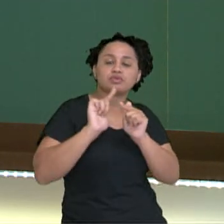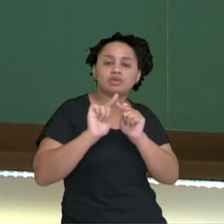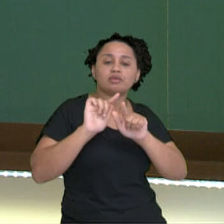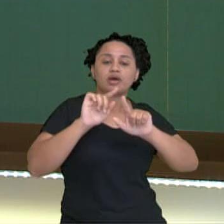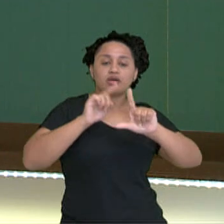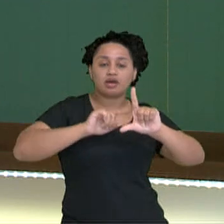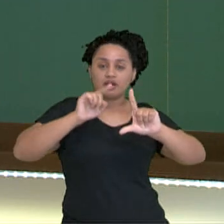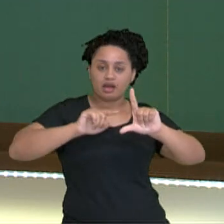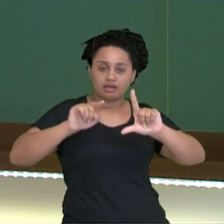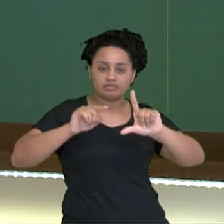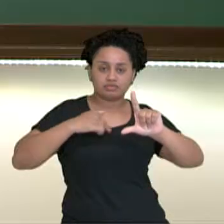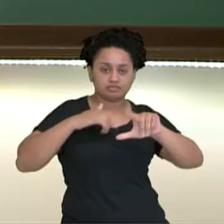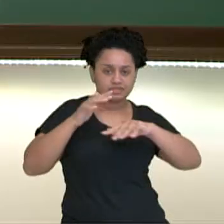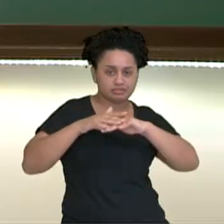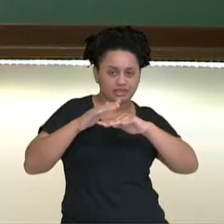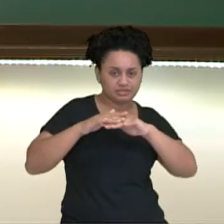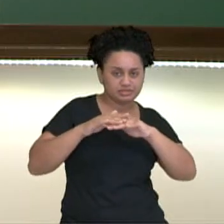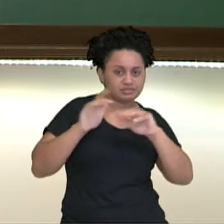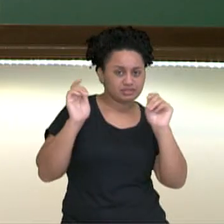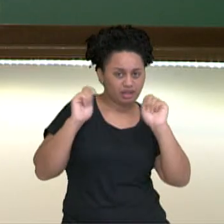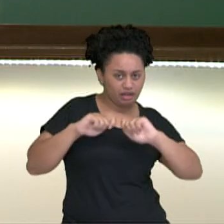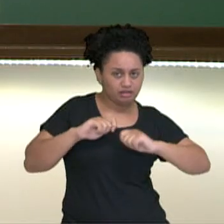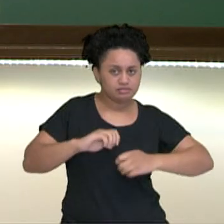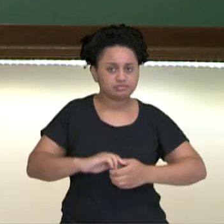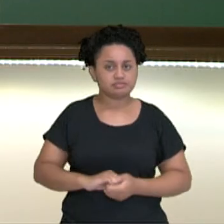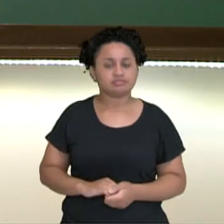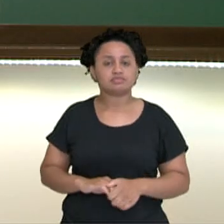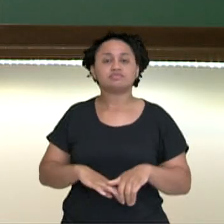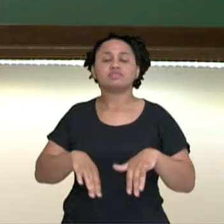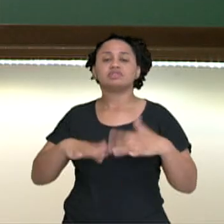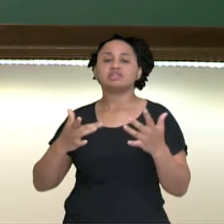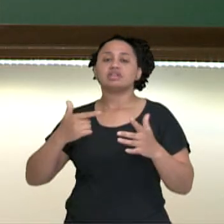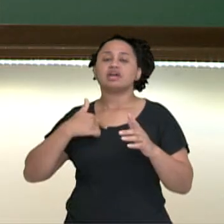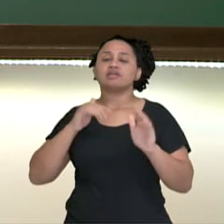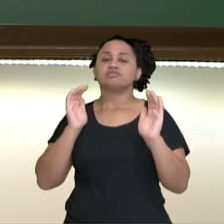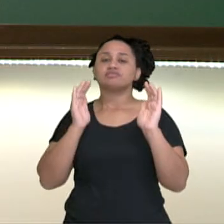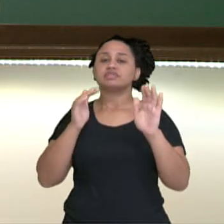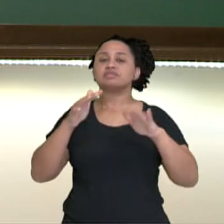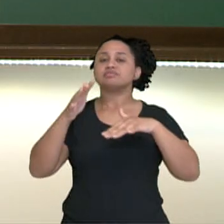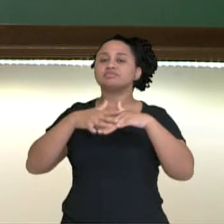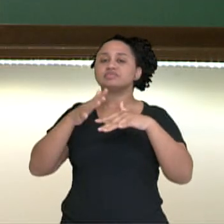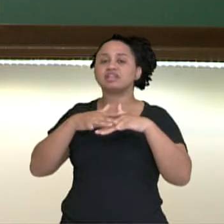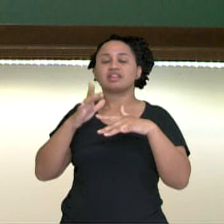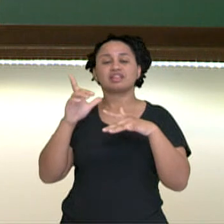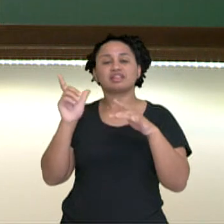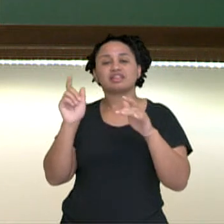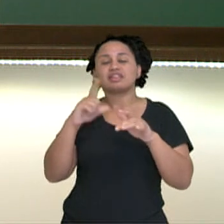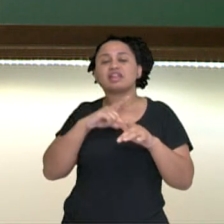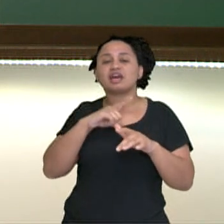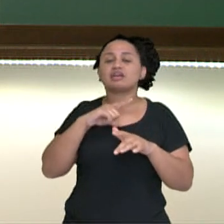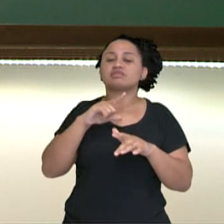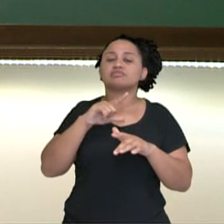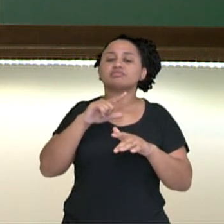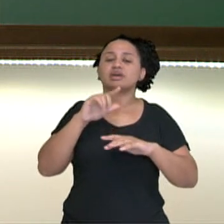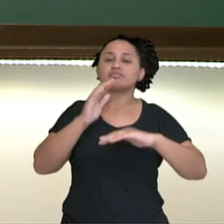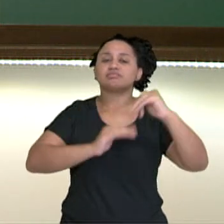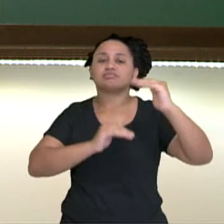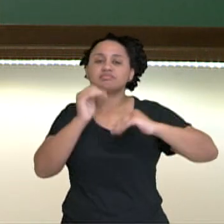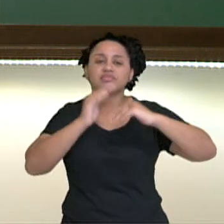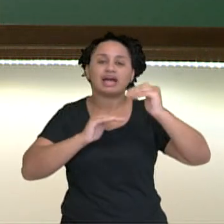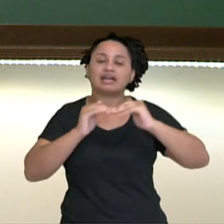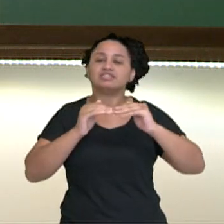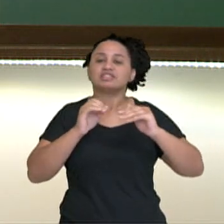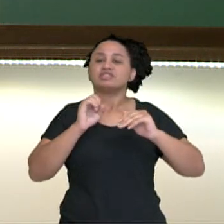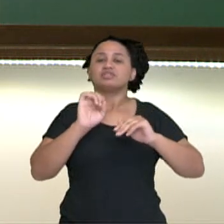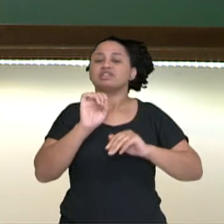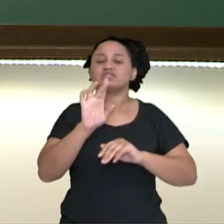uma função matemática? Será que as funções matemáticas, elas têm uma aplicação prática, além de ficar